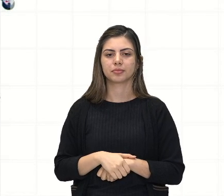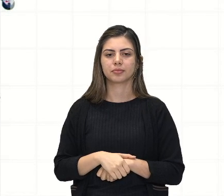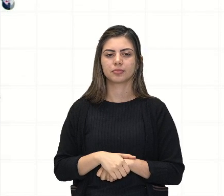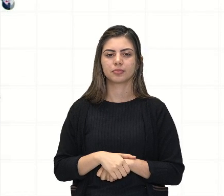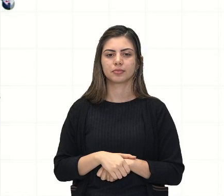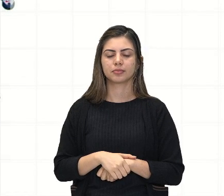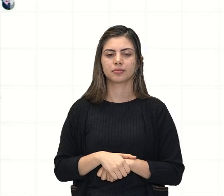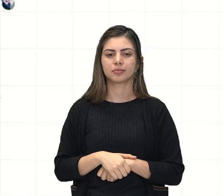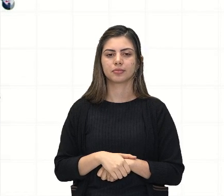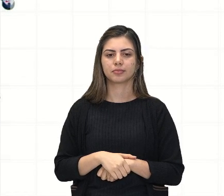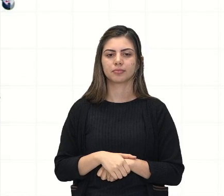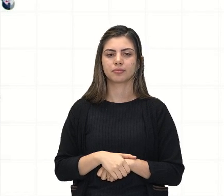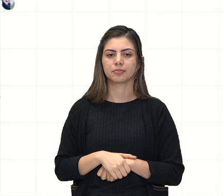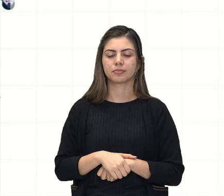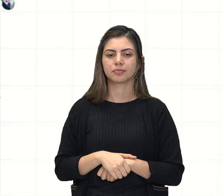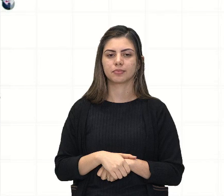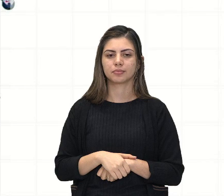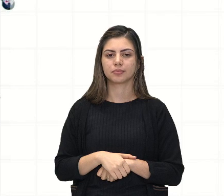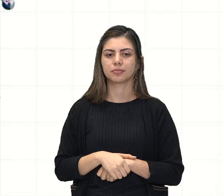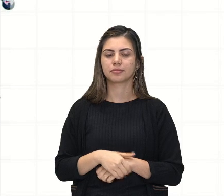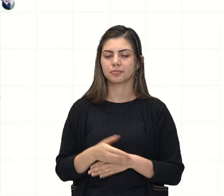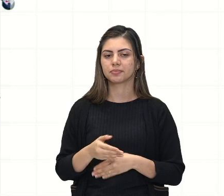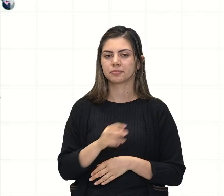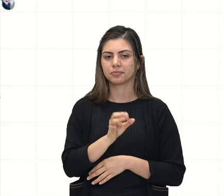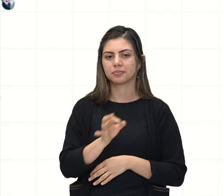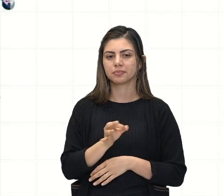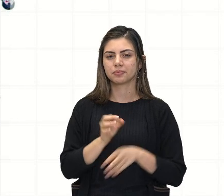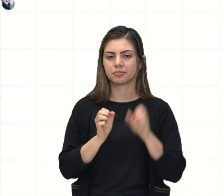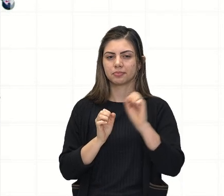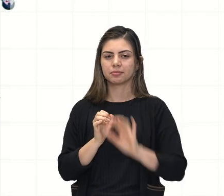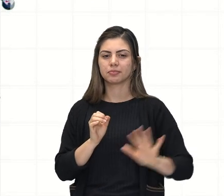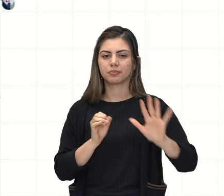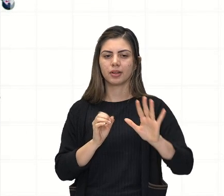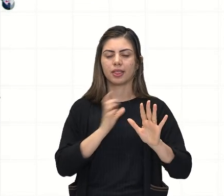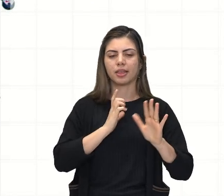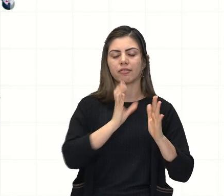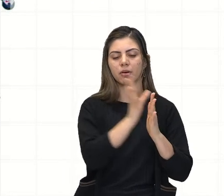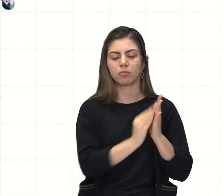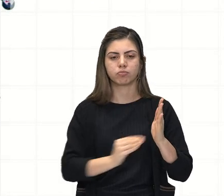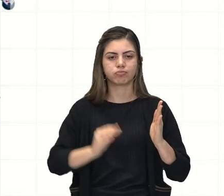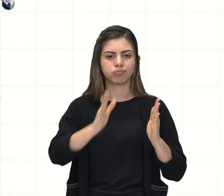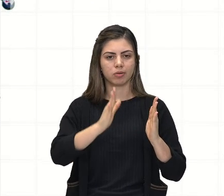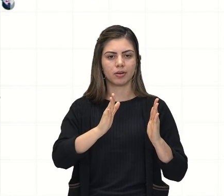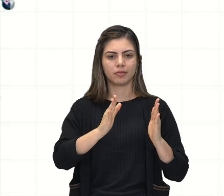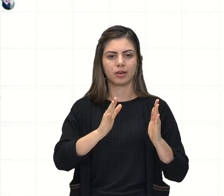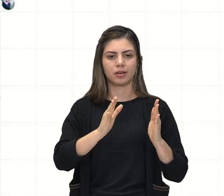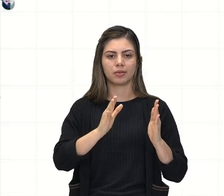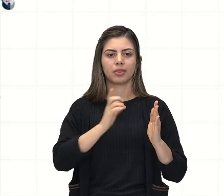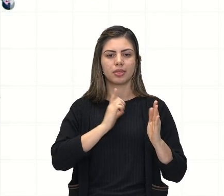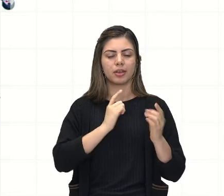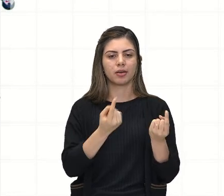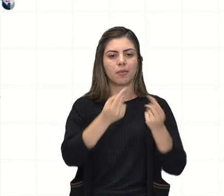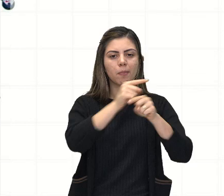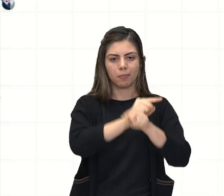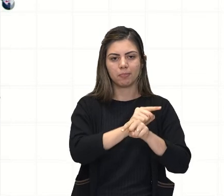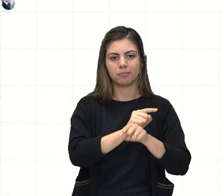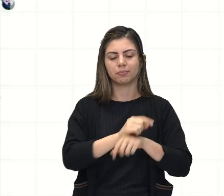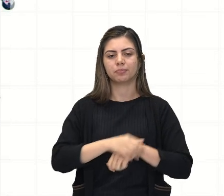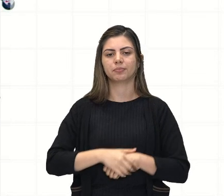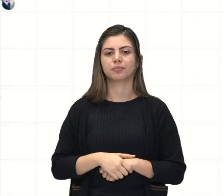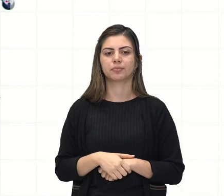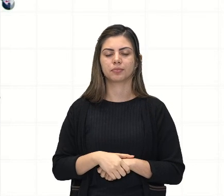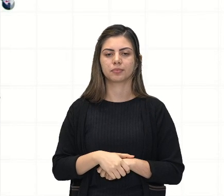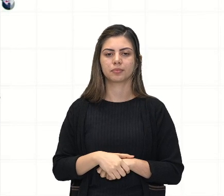Na nossa reflexão, reflexo, nós temos um ponto aqui, nosso eixo de simetria.